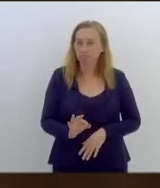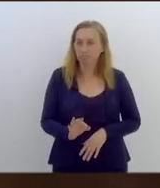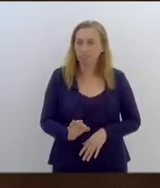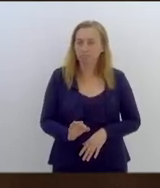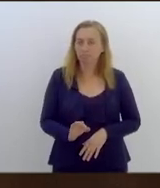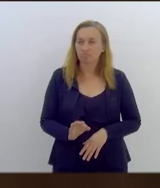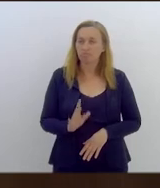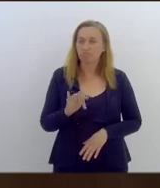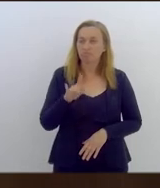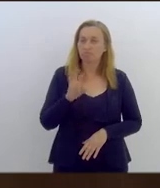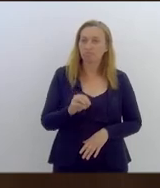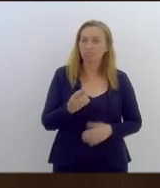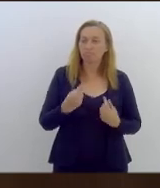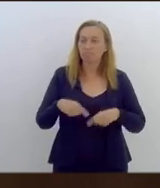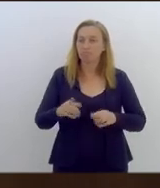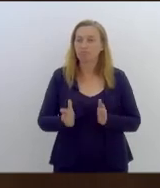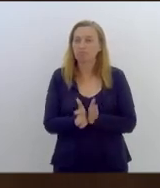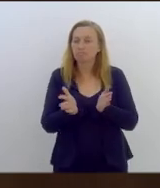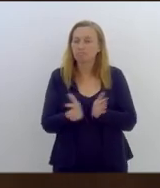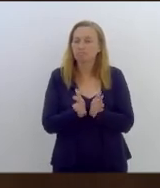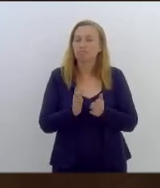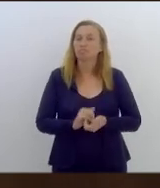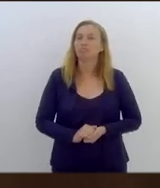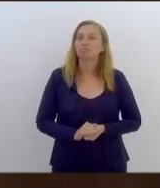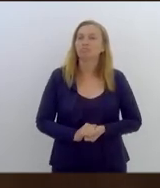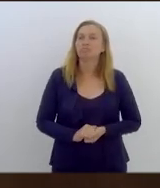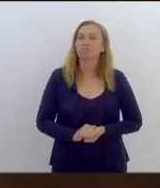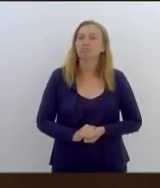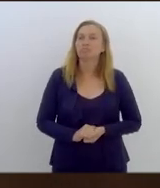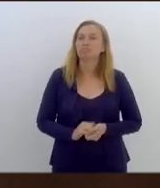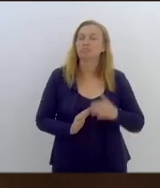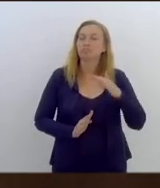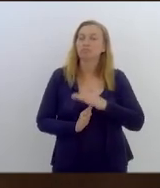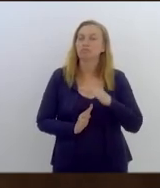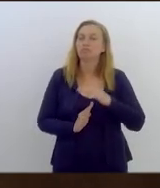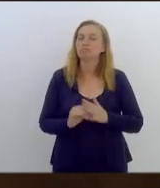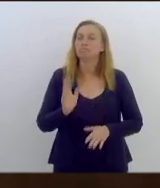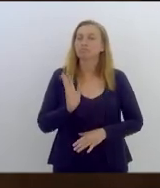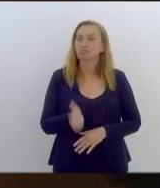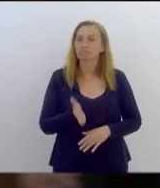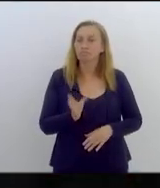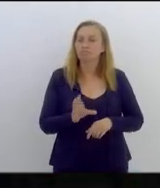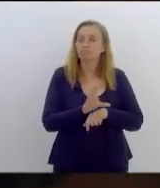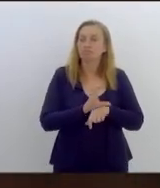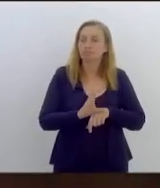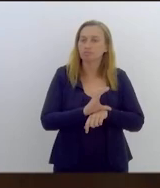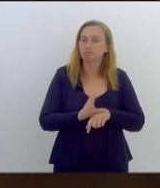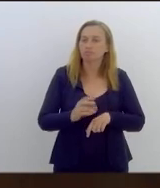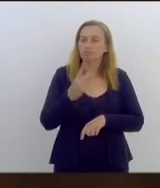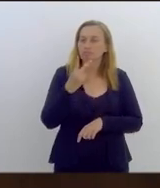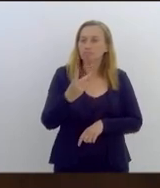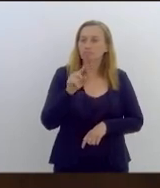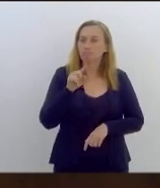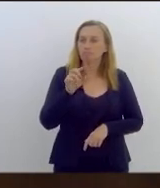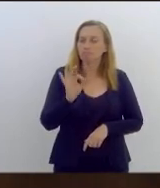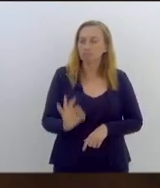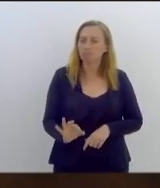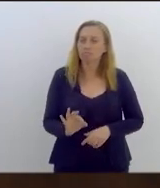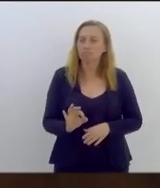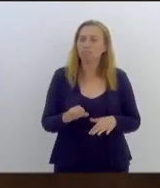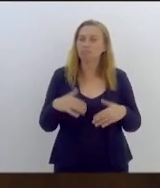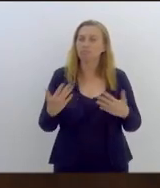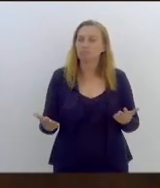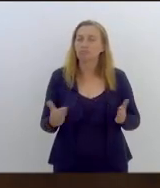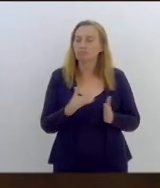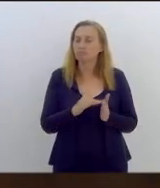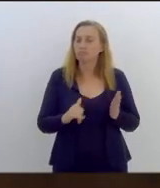no Fundo Estadual de Combate à Pobreza, que já está no limite constitucional máximo de 2 pontos percentuais. Então,